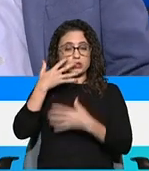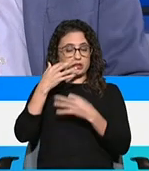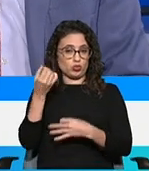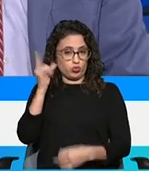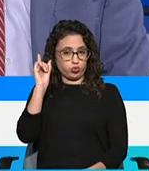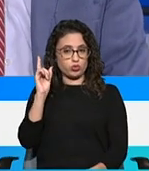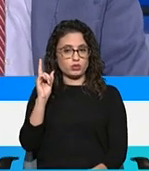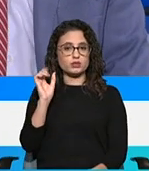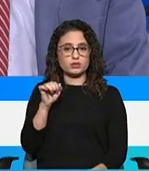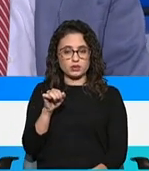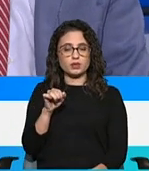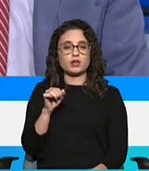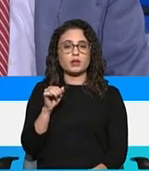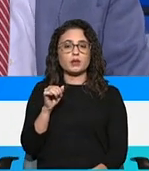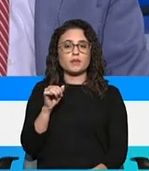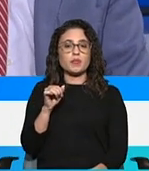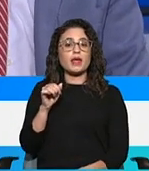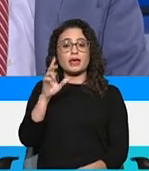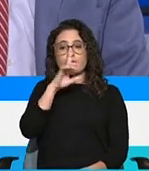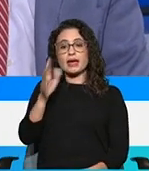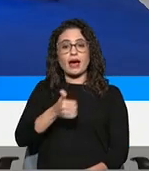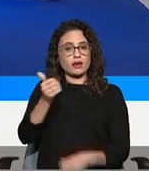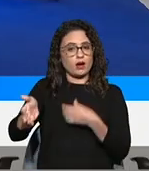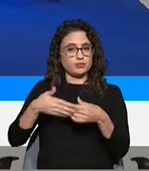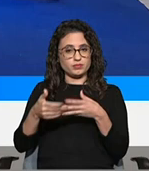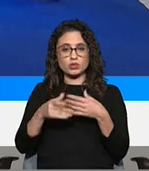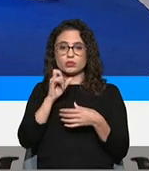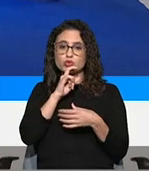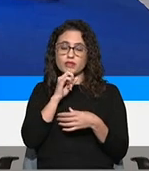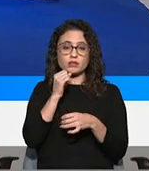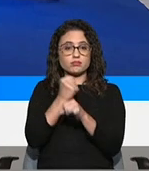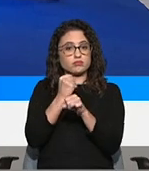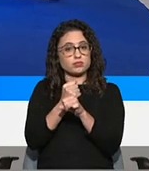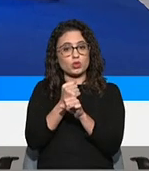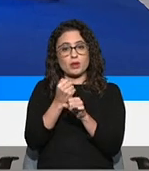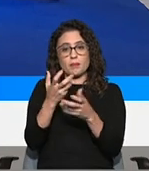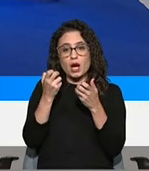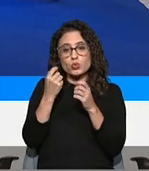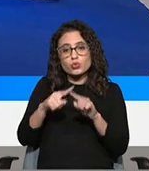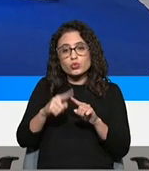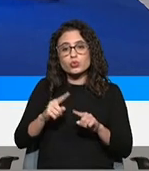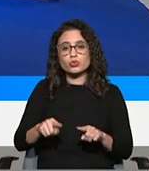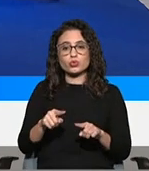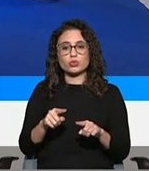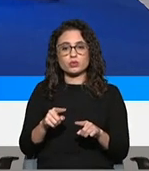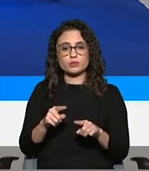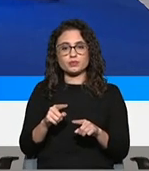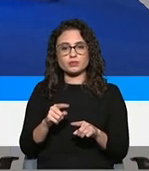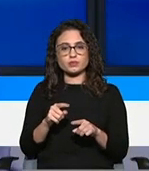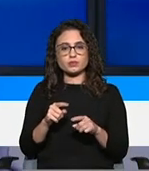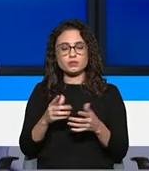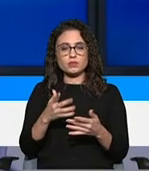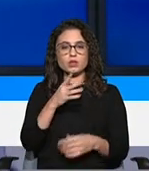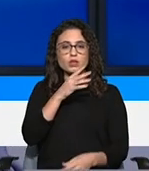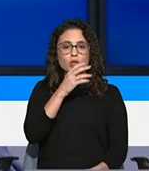Costa não será certamente independentemente de quemé terá provavelmente outras intenções e opções para para o plano e para o orçamento aliás é é é curioso